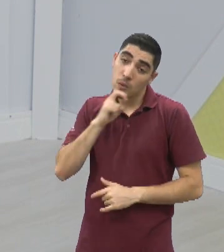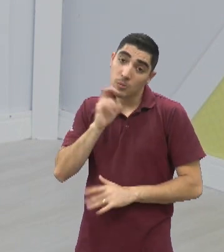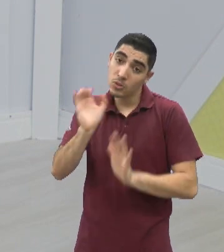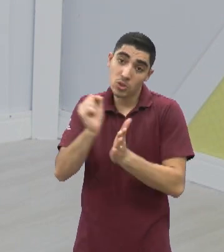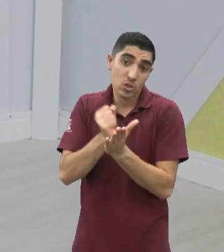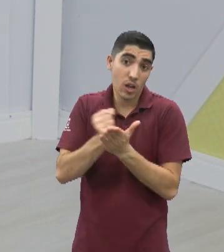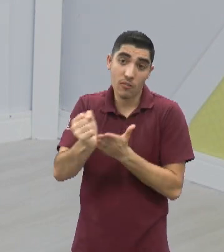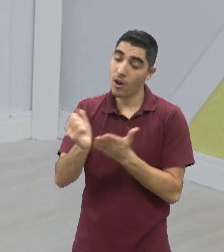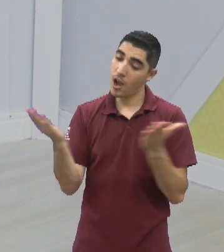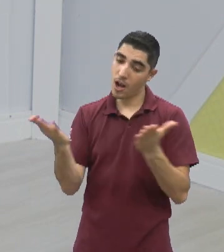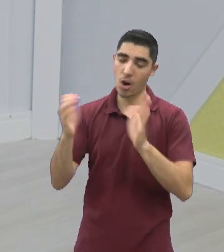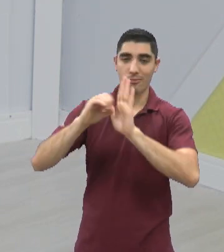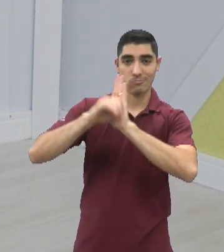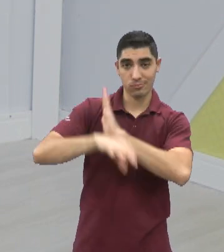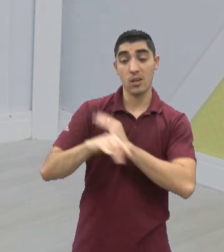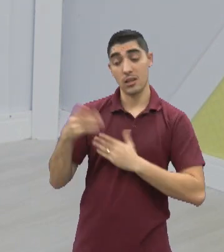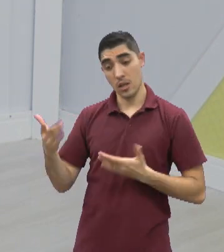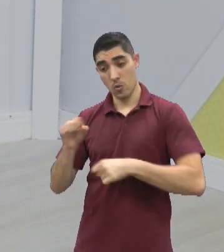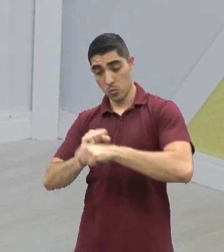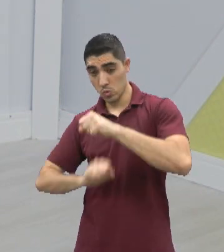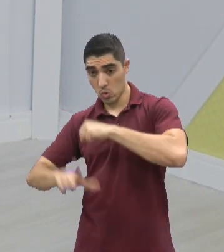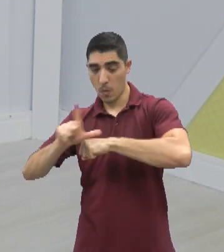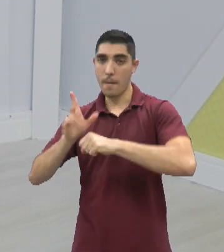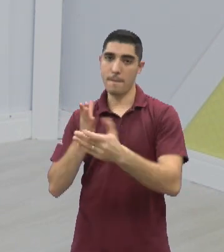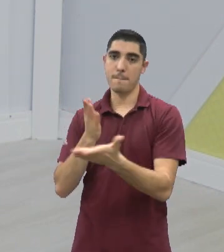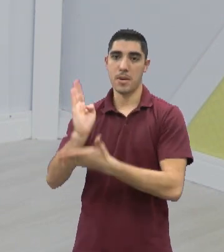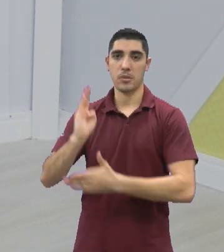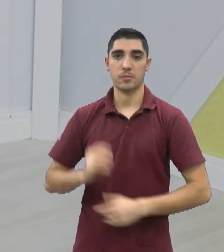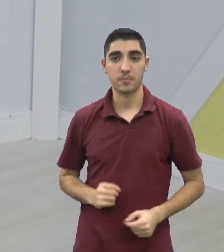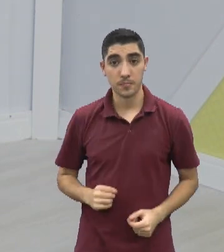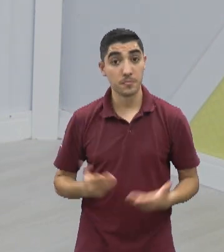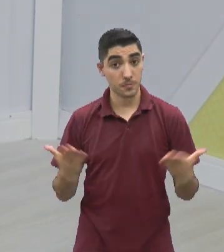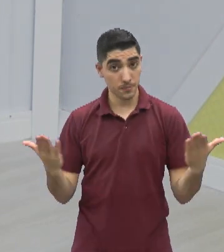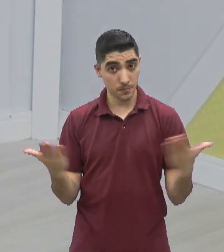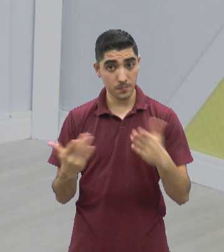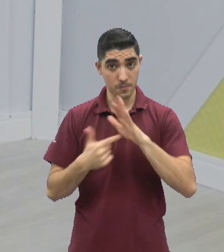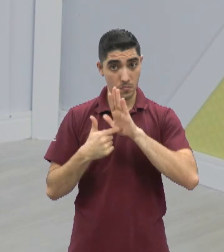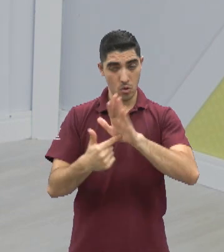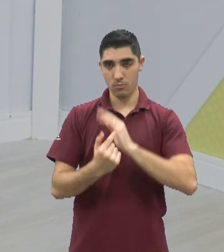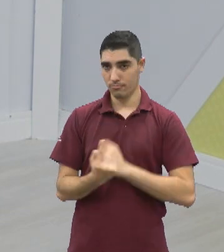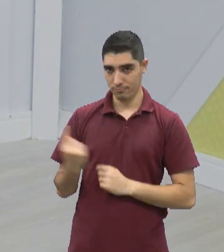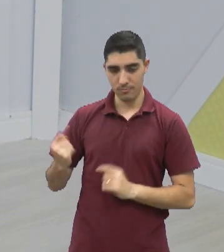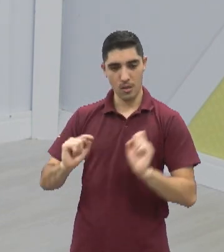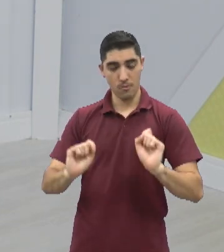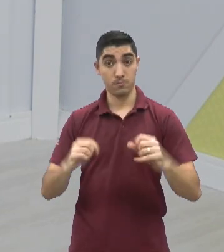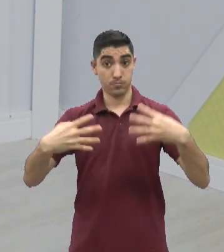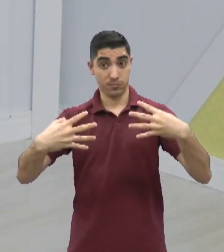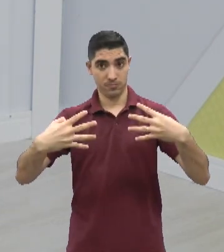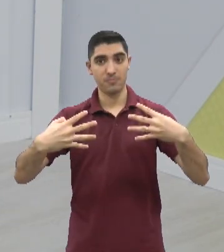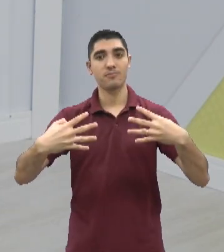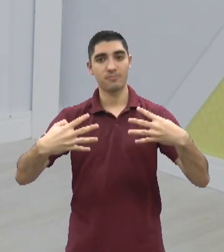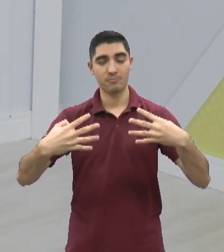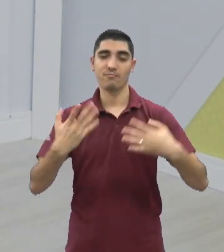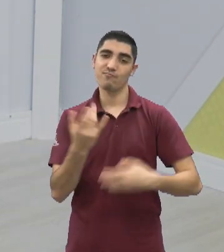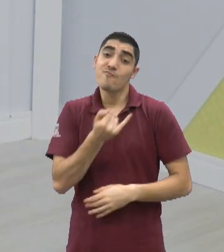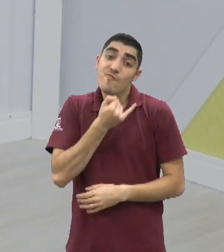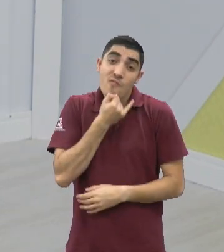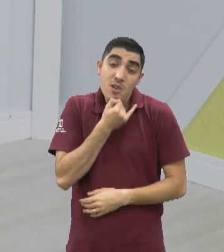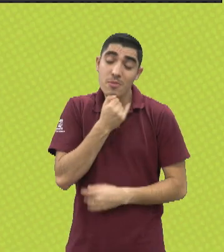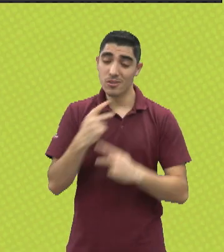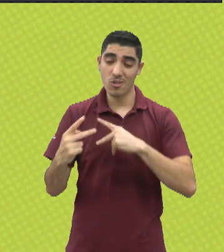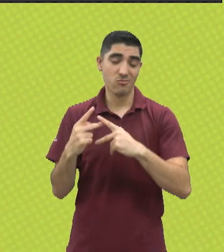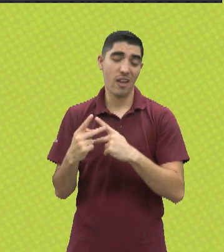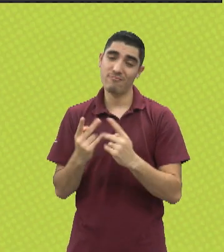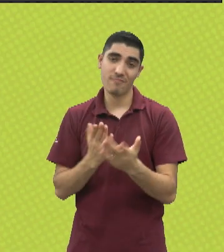está eliminado, São Lourenço avança. Matheus, agora sim, coloca pra gente os confrontos definidos das quartas de final. Infelizmente não temos o São José, o